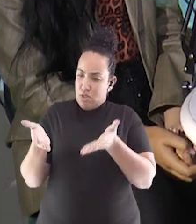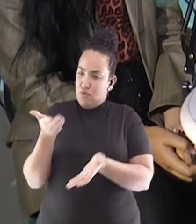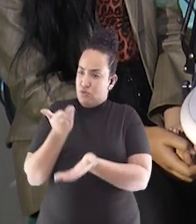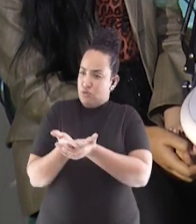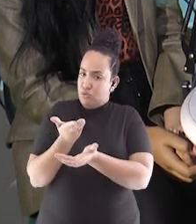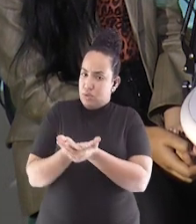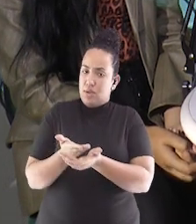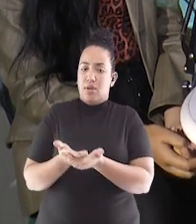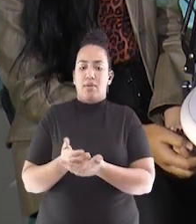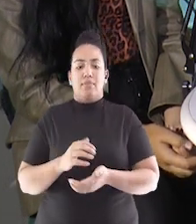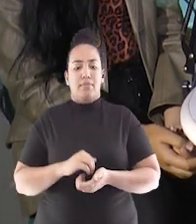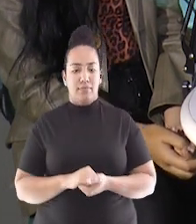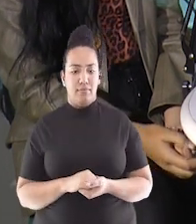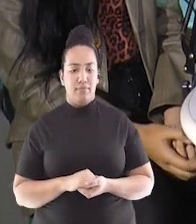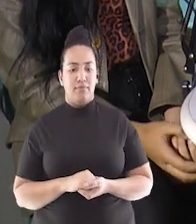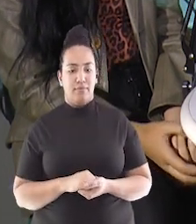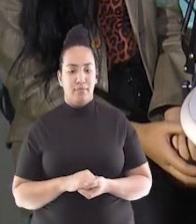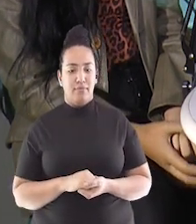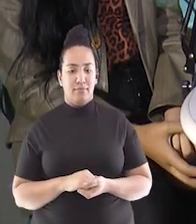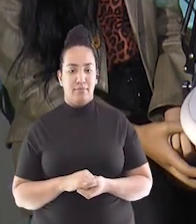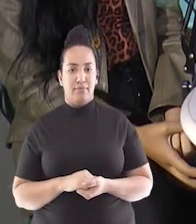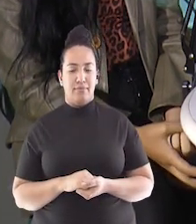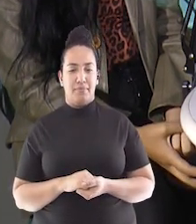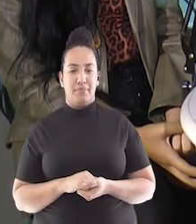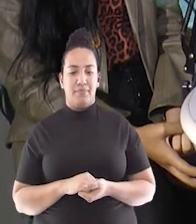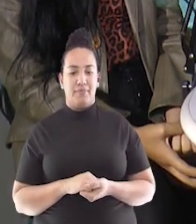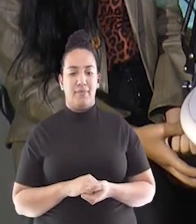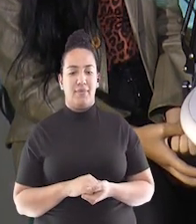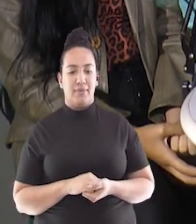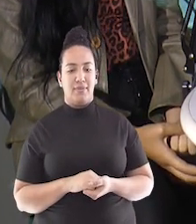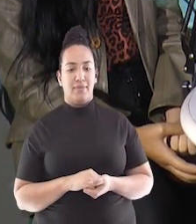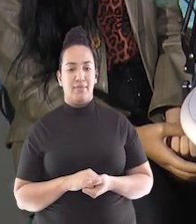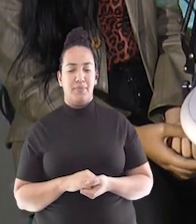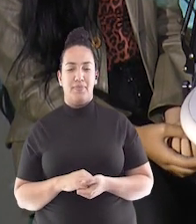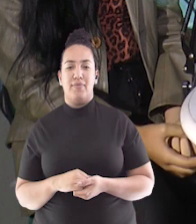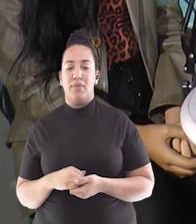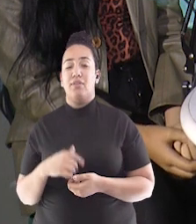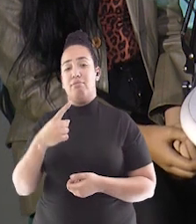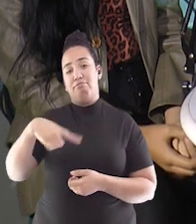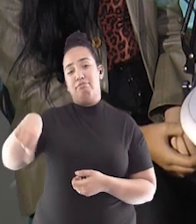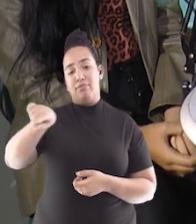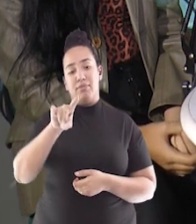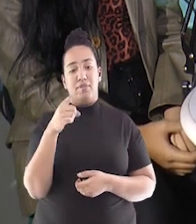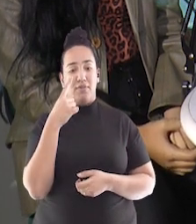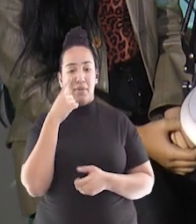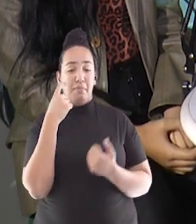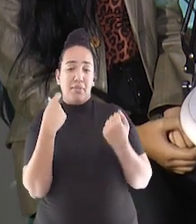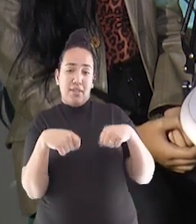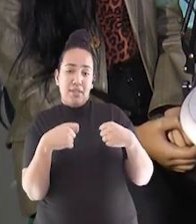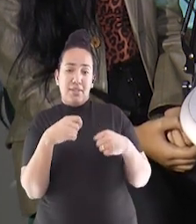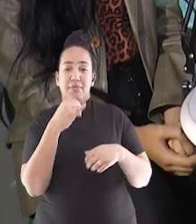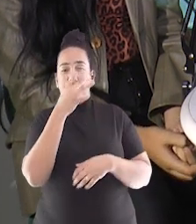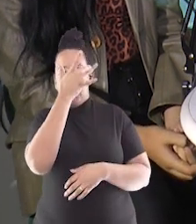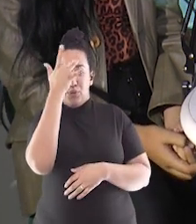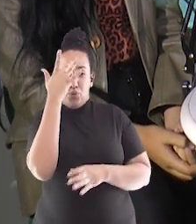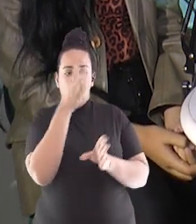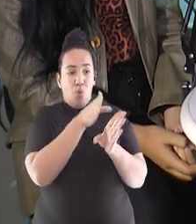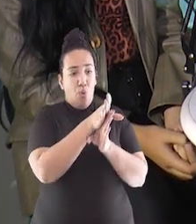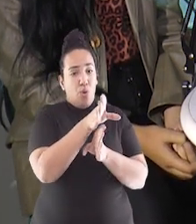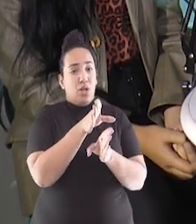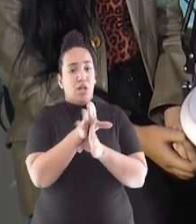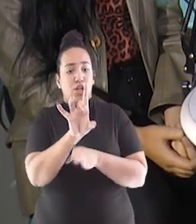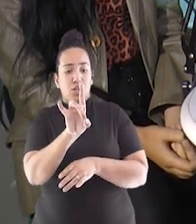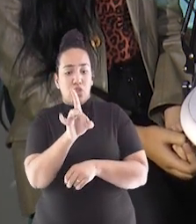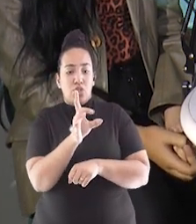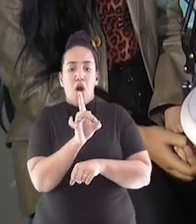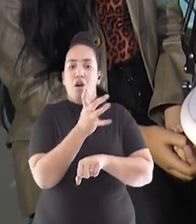estudar. É como Olha, se fosse... gente. É aquela bússola, né, que a gente sempre vê, né? A gente precisa daquele norte para orientar a gente não